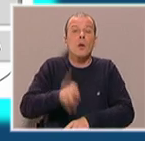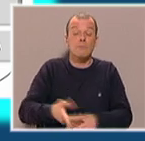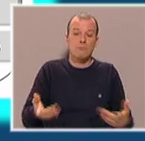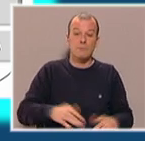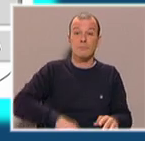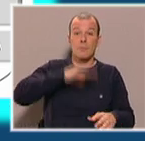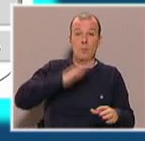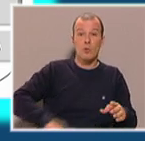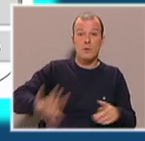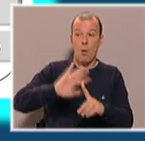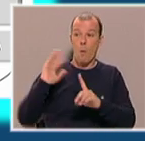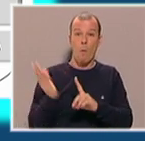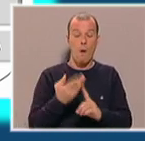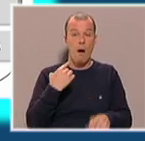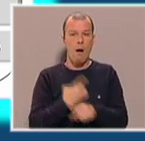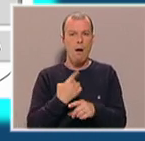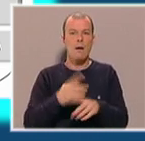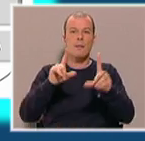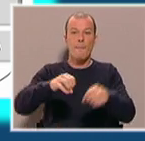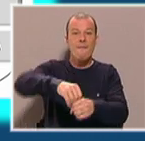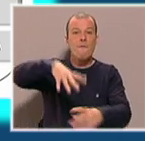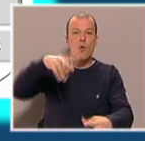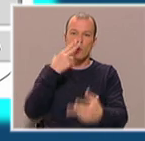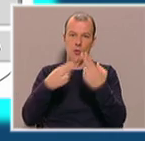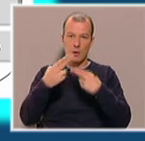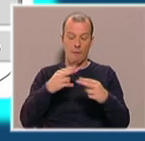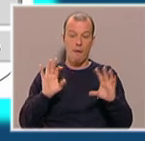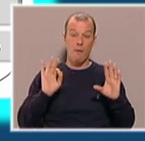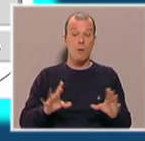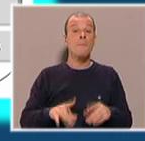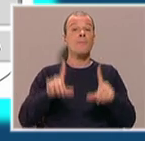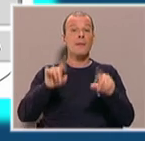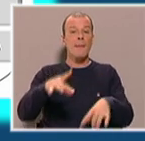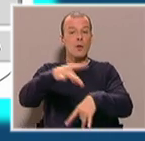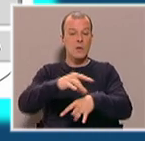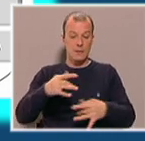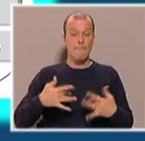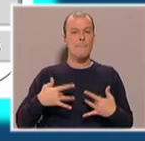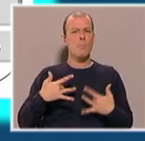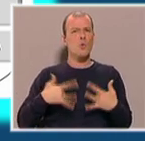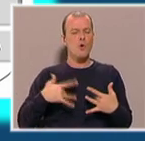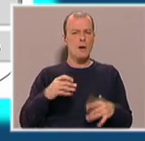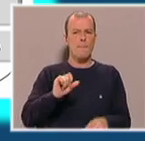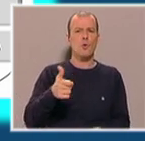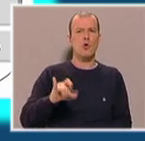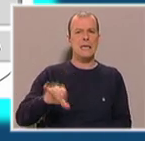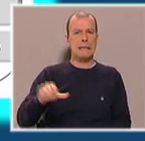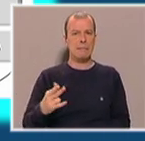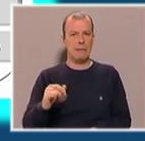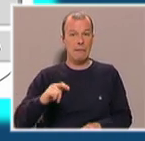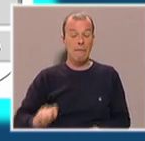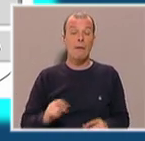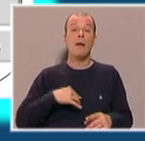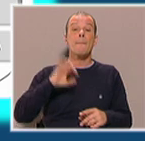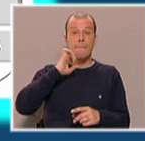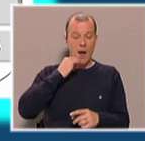a poluição atmosférica e a exposição ao fumo do tabaco. A bronquite crónica também é uma doença que afeta, então, o sistema respiratório. As